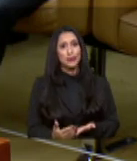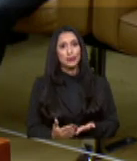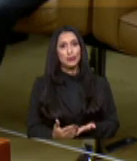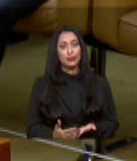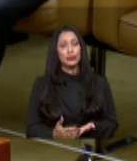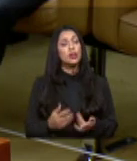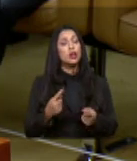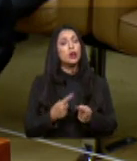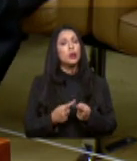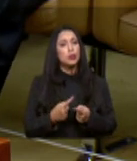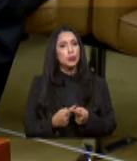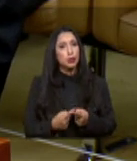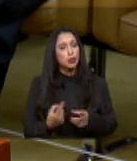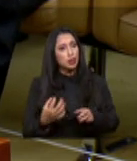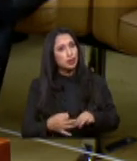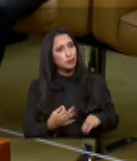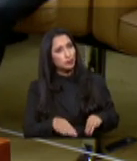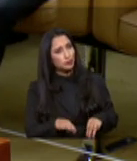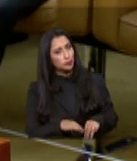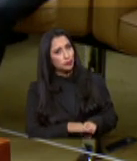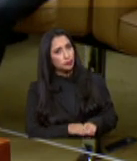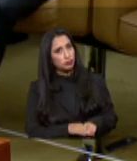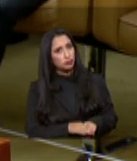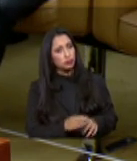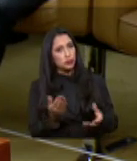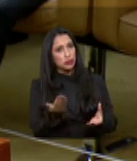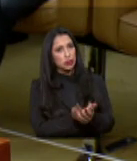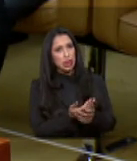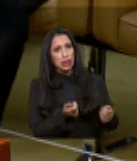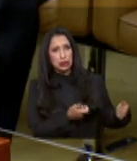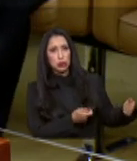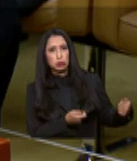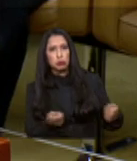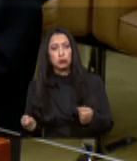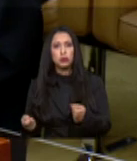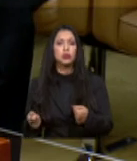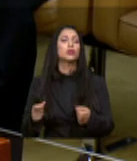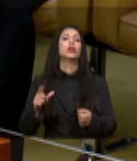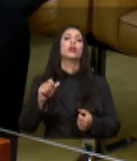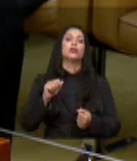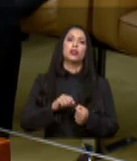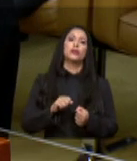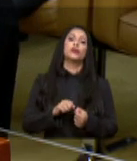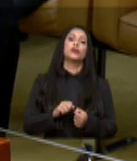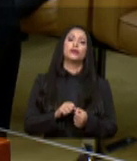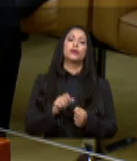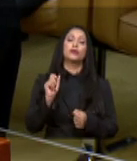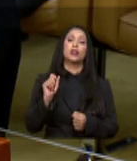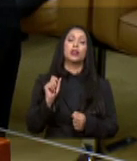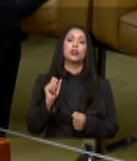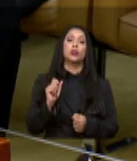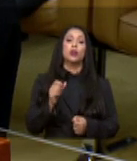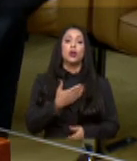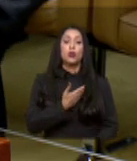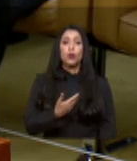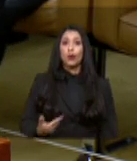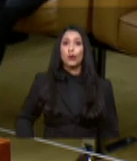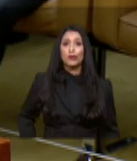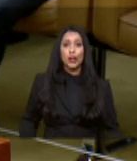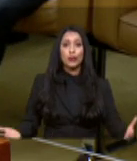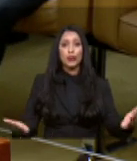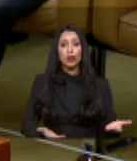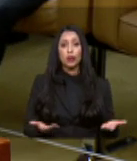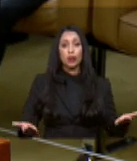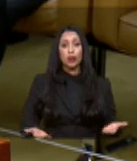porque, Excelências, foi trazido na ação, foi muito bem colocado em exordial, que a atual gestão do governo federal não